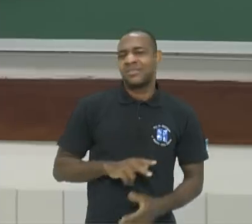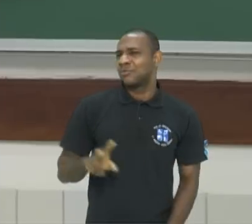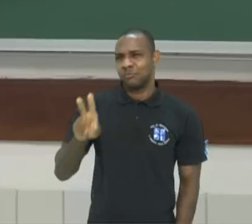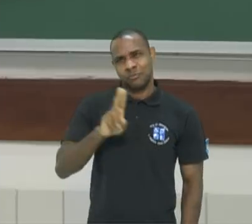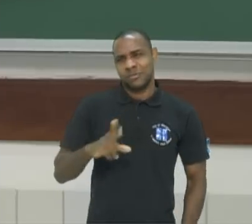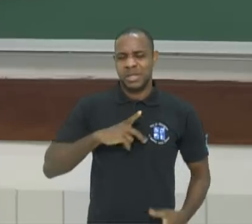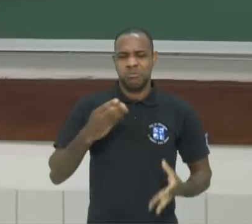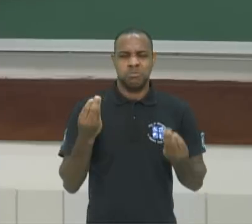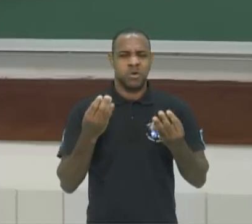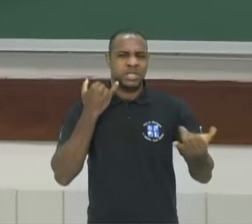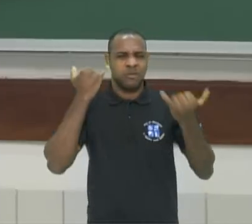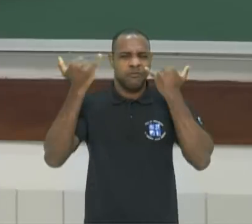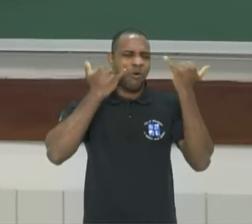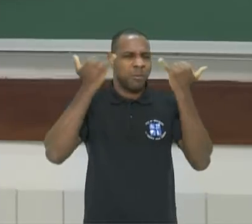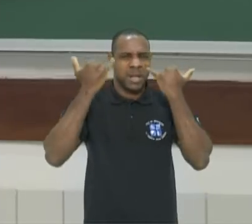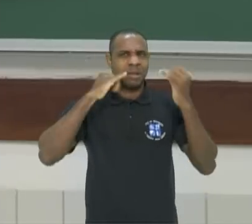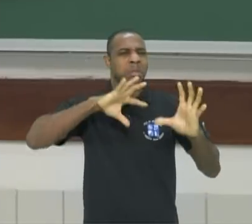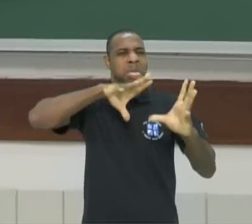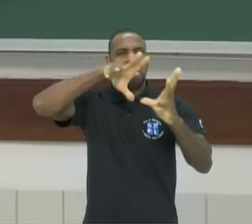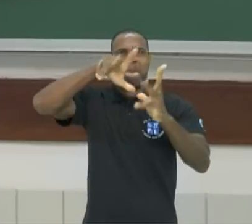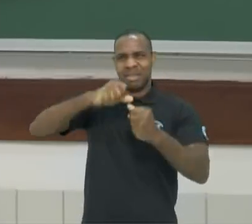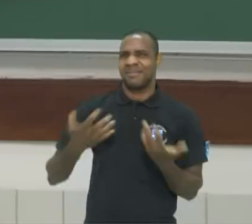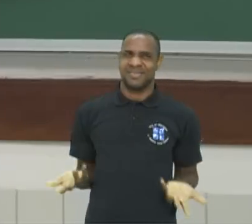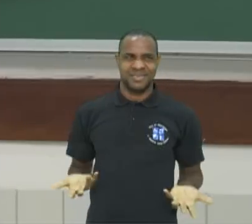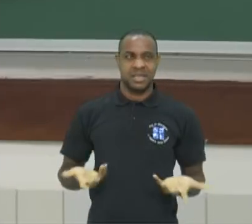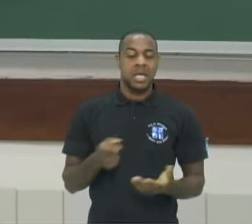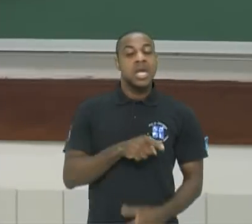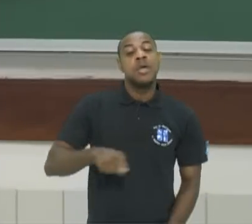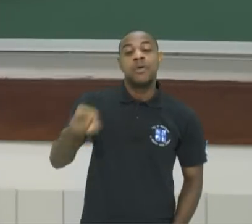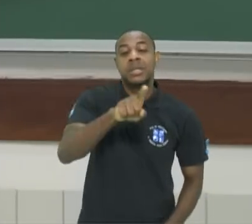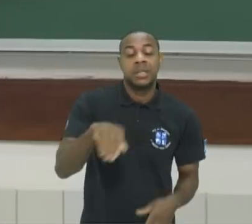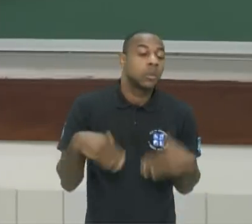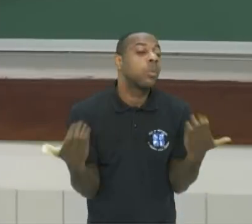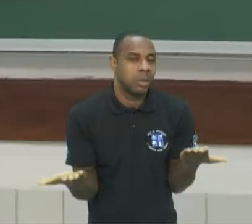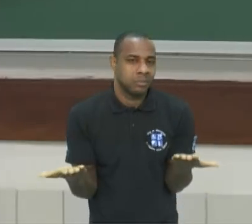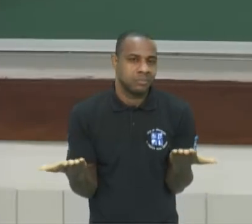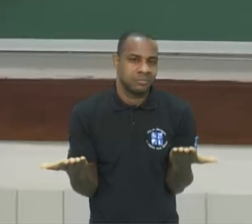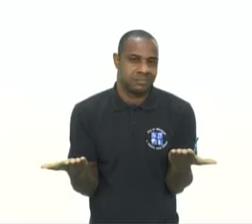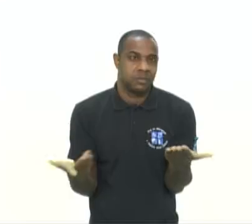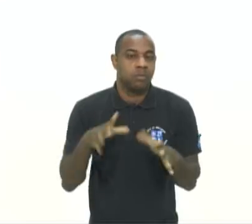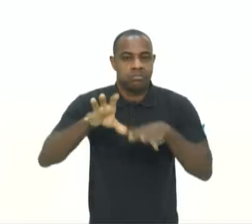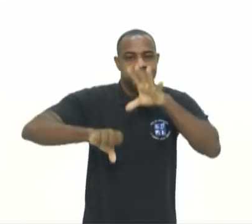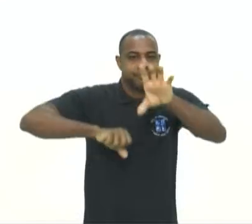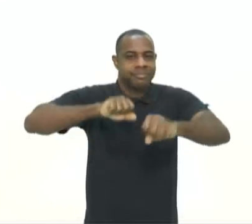de informações, ok? Vocês têm acesso ao quê? Com vocês lá.